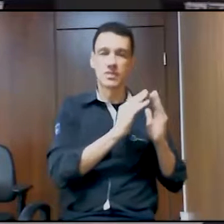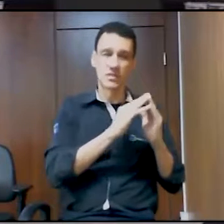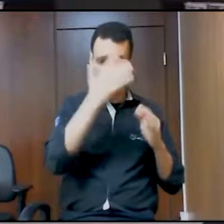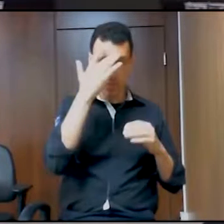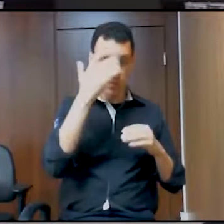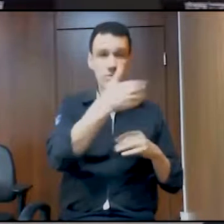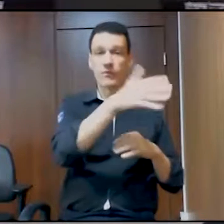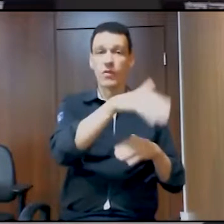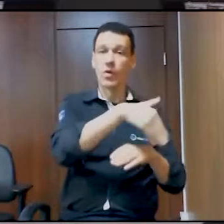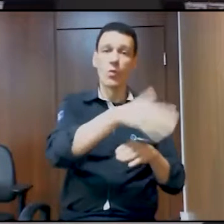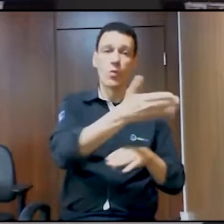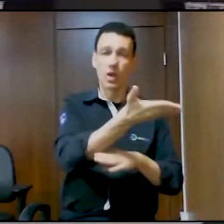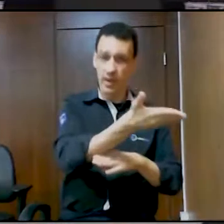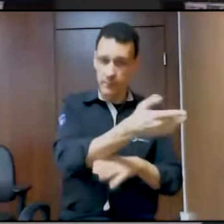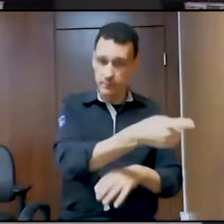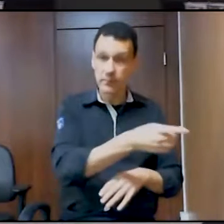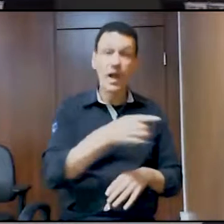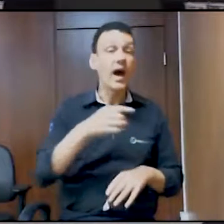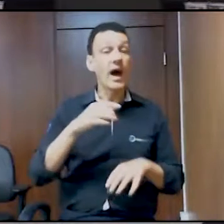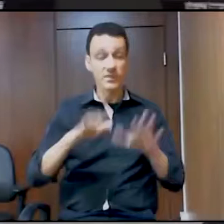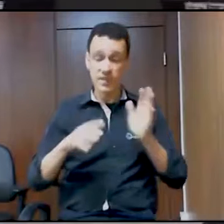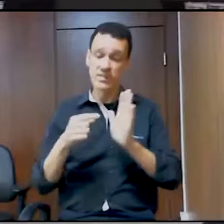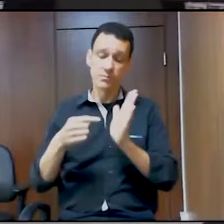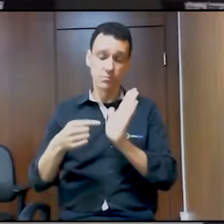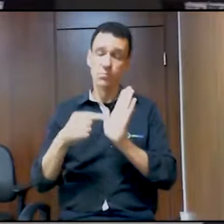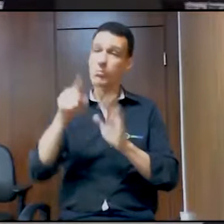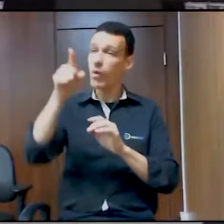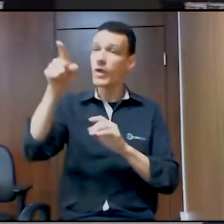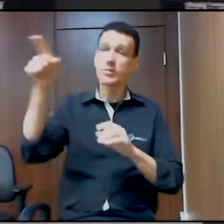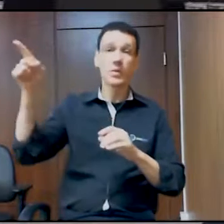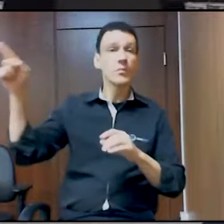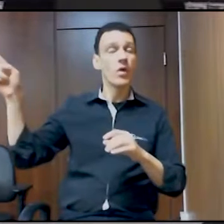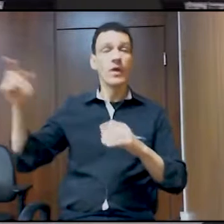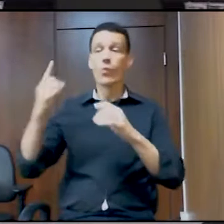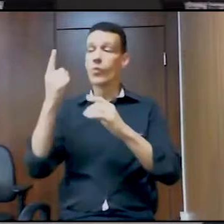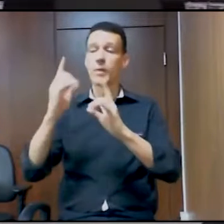até de apontar um empreendimento. Ele aponta o empreendimento Asdrúbal do Nascimento.